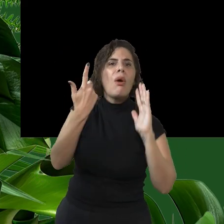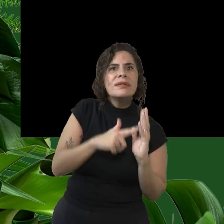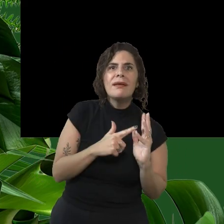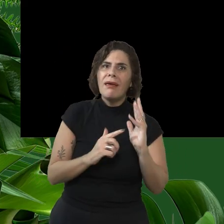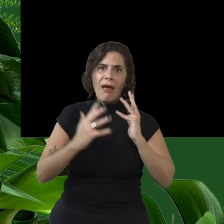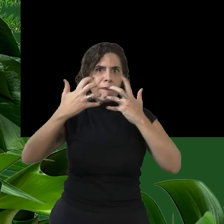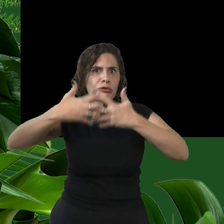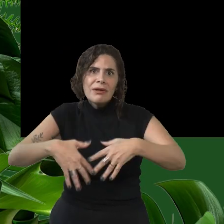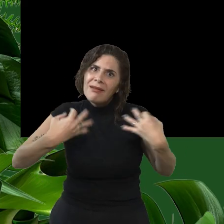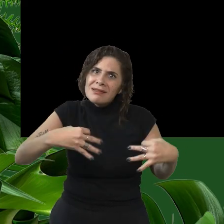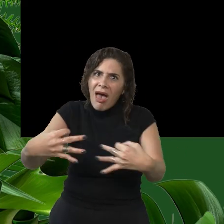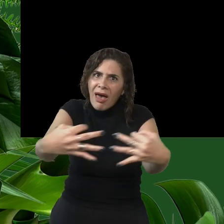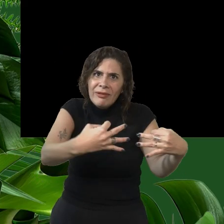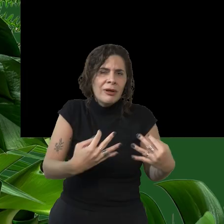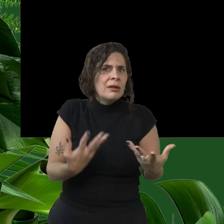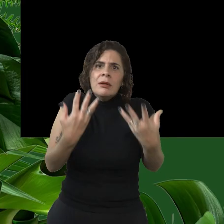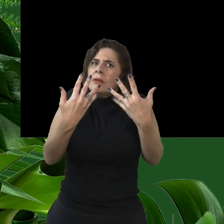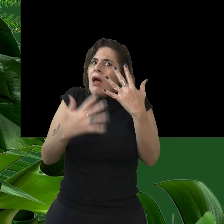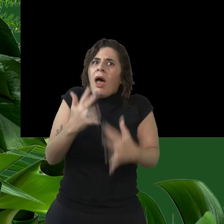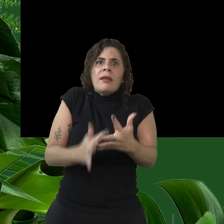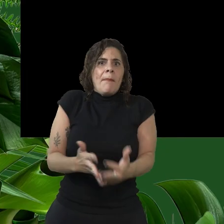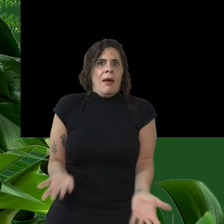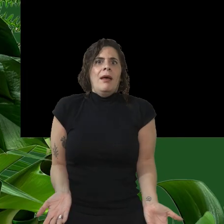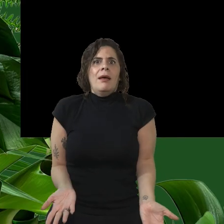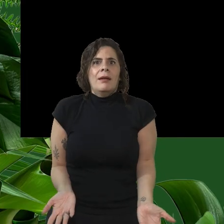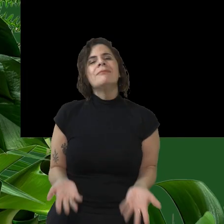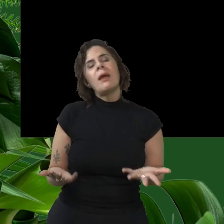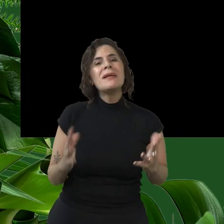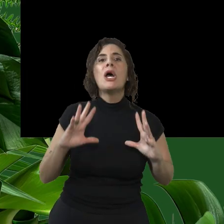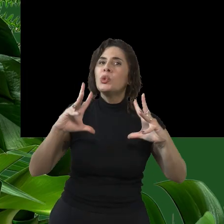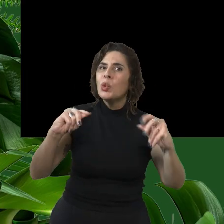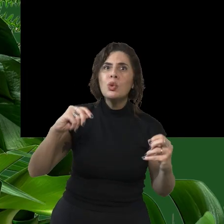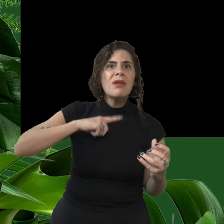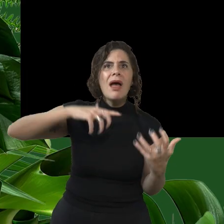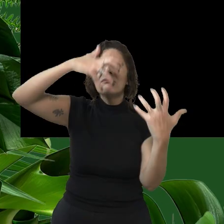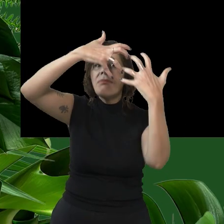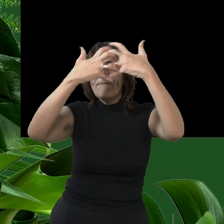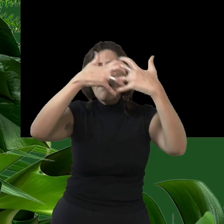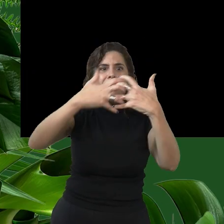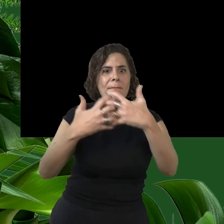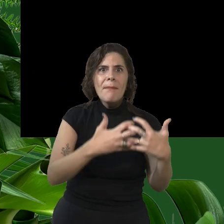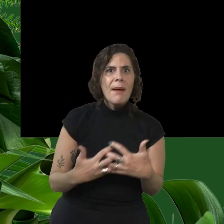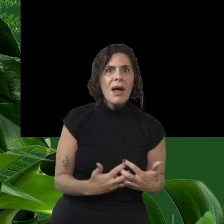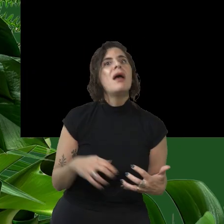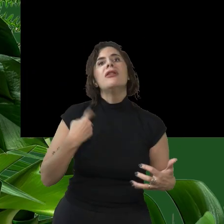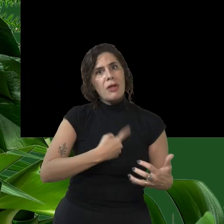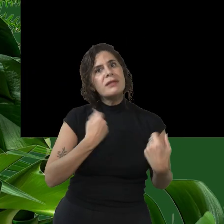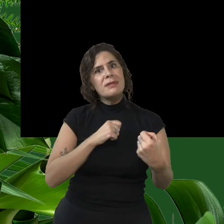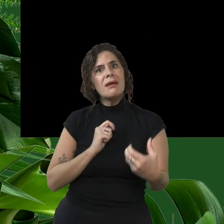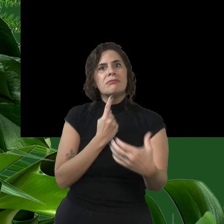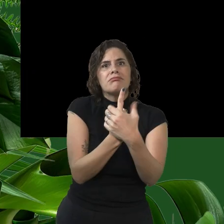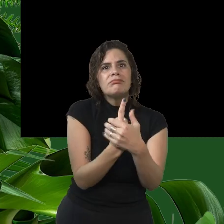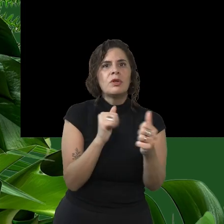tudo isso, realmente, acho que a questão tudo está interligado e nós fazemos parte de tudo isso. Esse próximo projeto com Miguel Nicoleles é